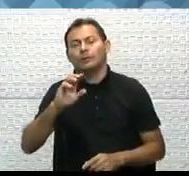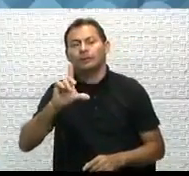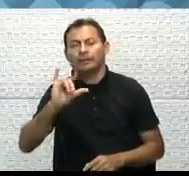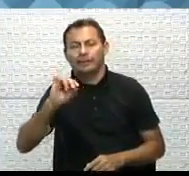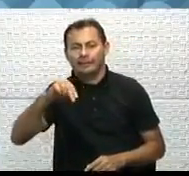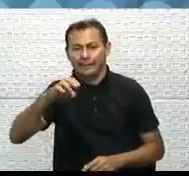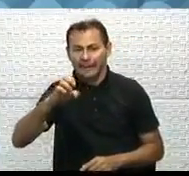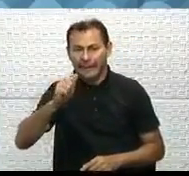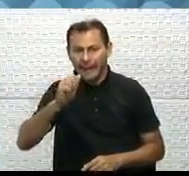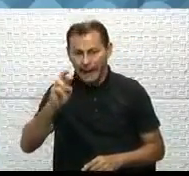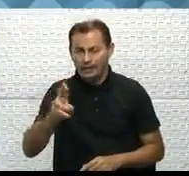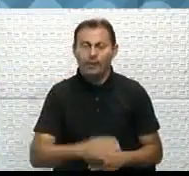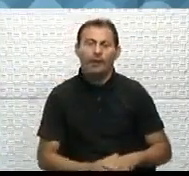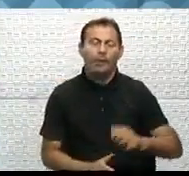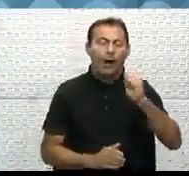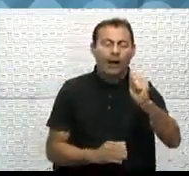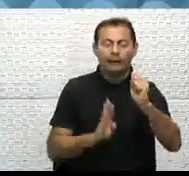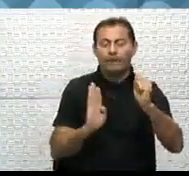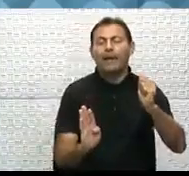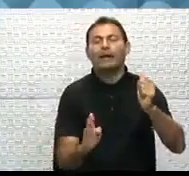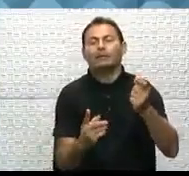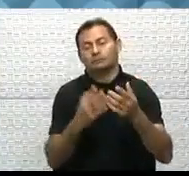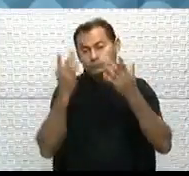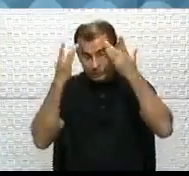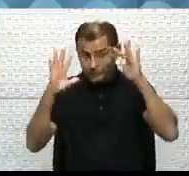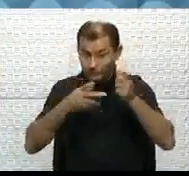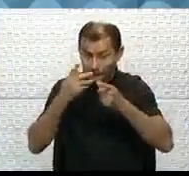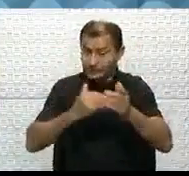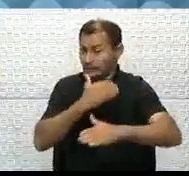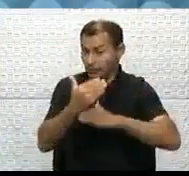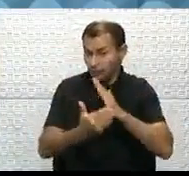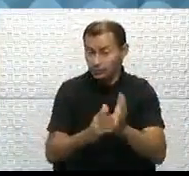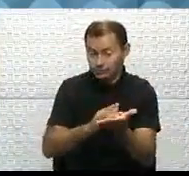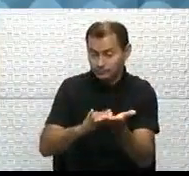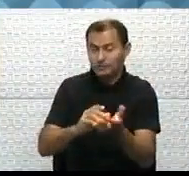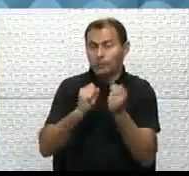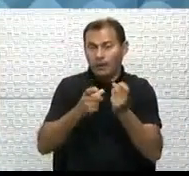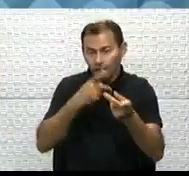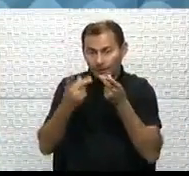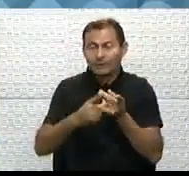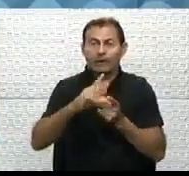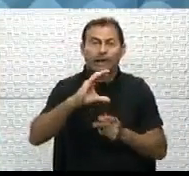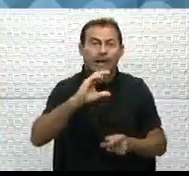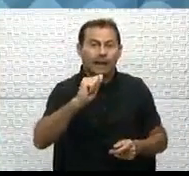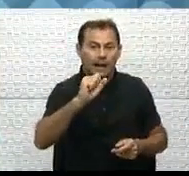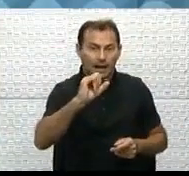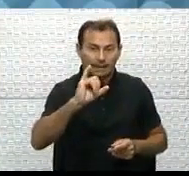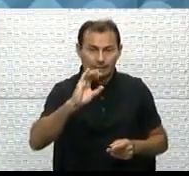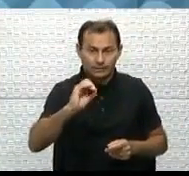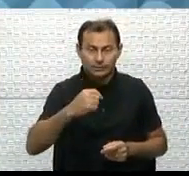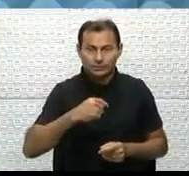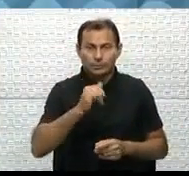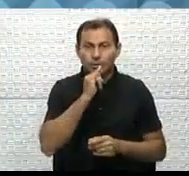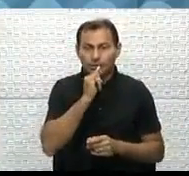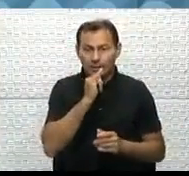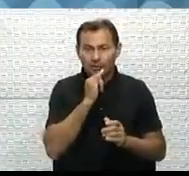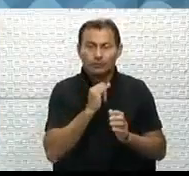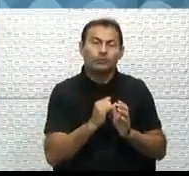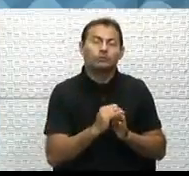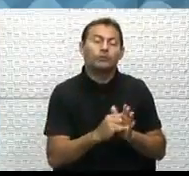Bom, não sei dizer se todas as calculadoras são assim. Eu posso afirmar que na Cássio, no modelo que eu apresentei,